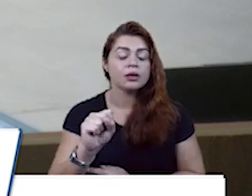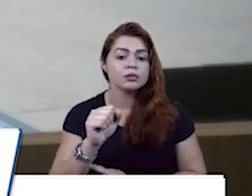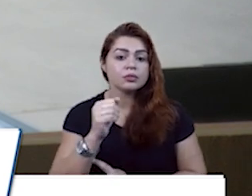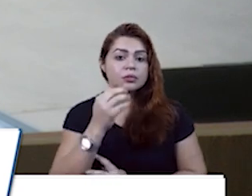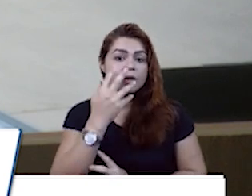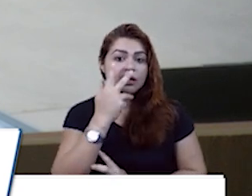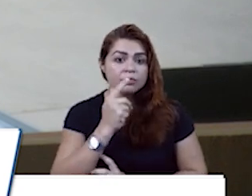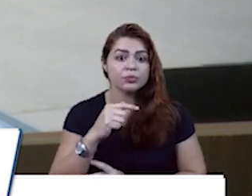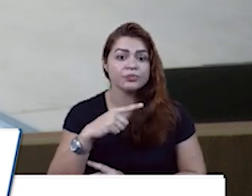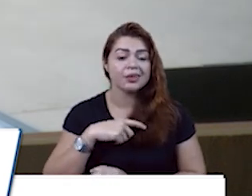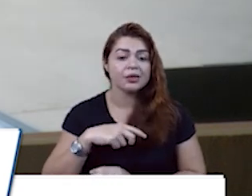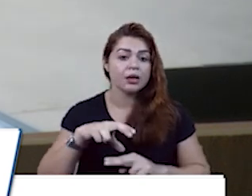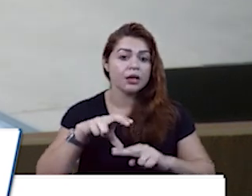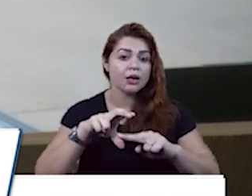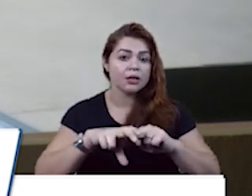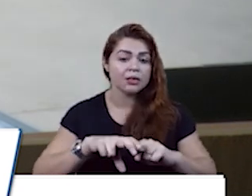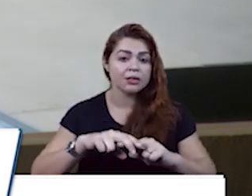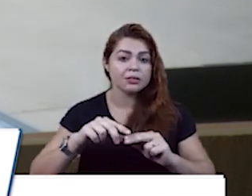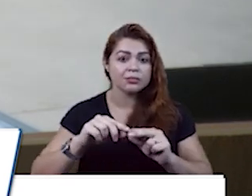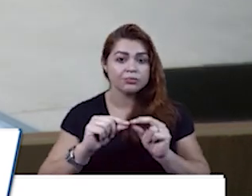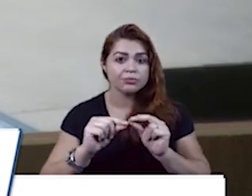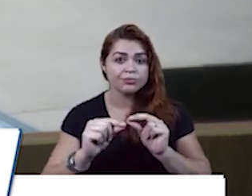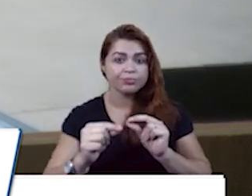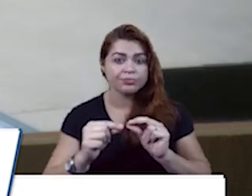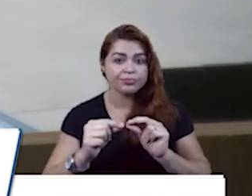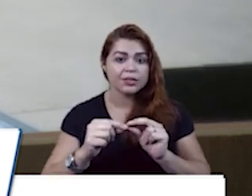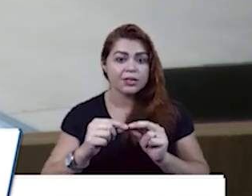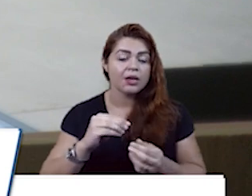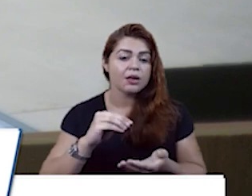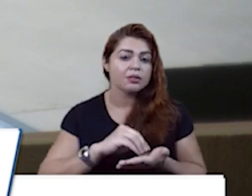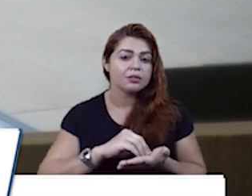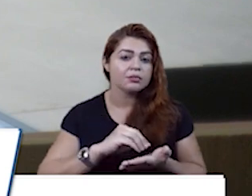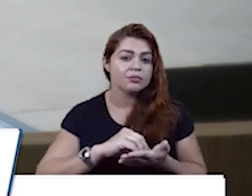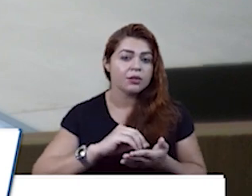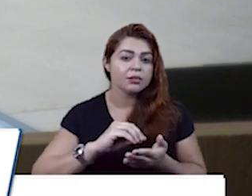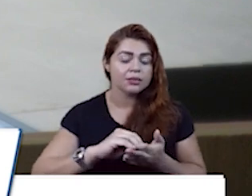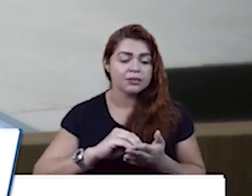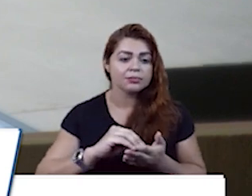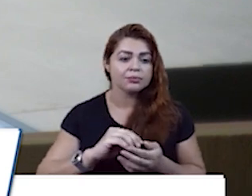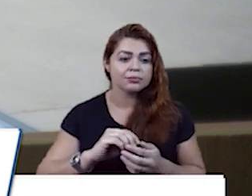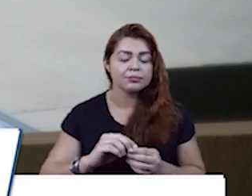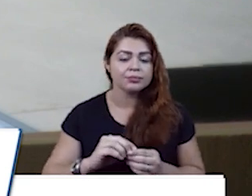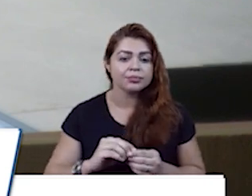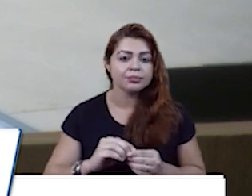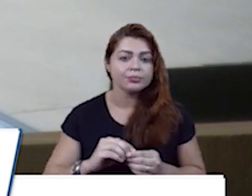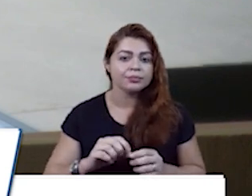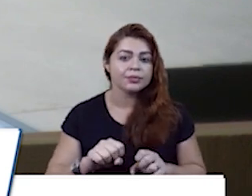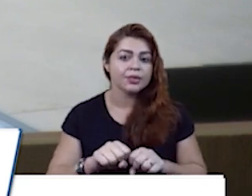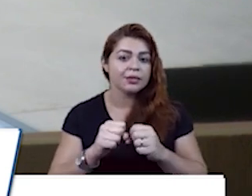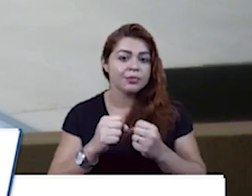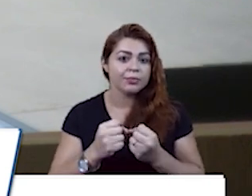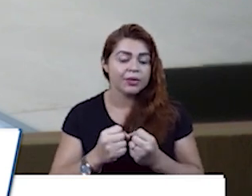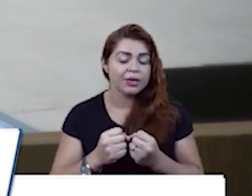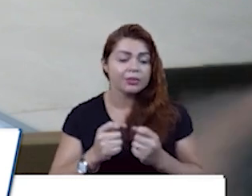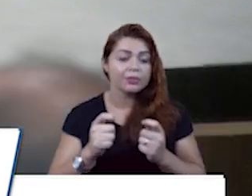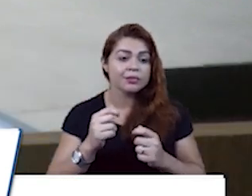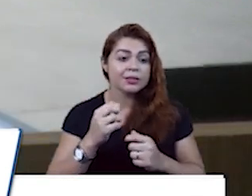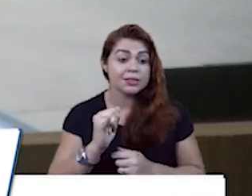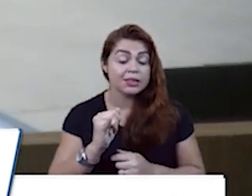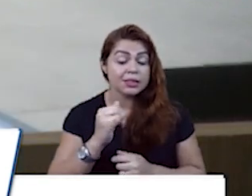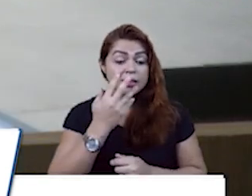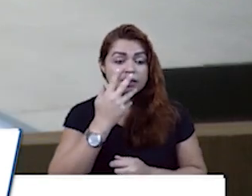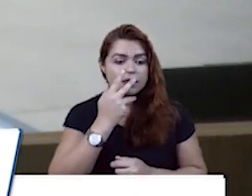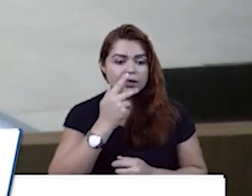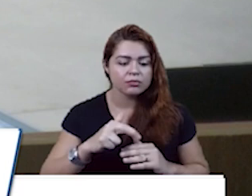que dar no braço. Aí eu fui lá, chamei o pessoal. O que a gente está fazendo? Uma coisa interessante. Essas empresas